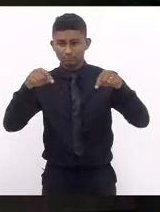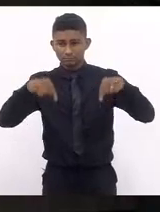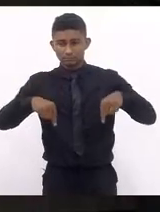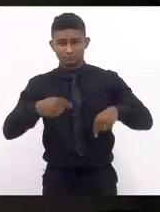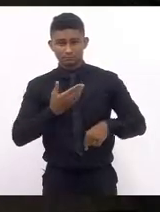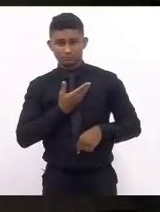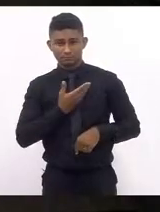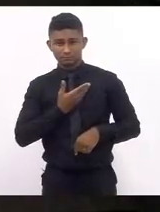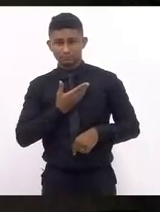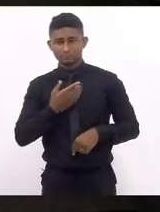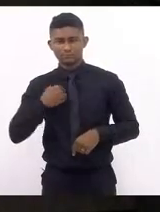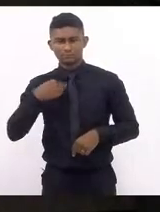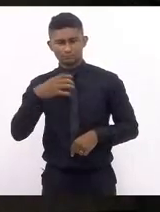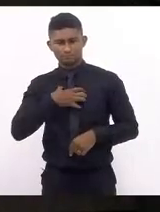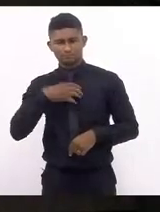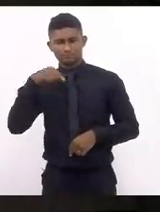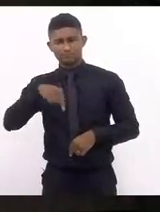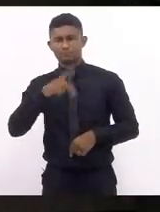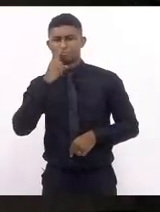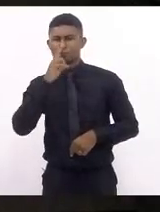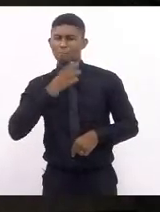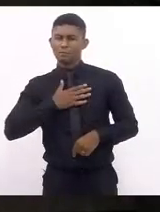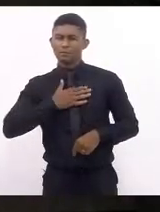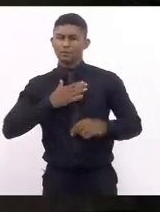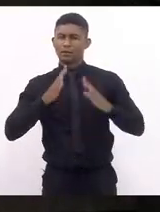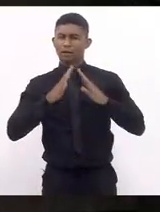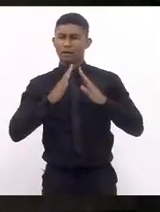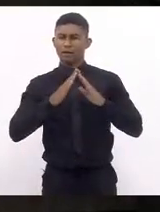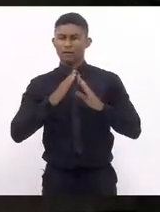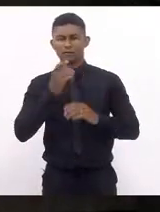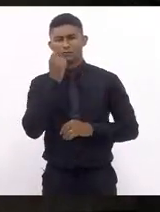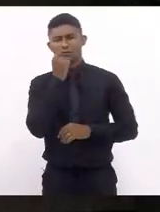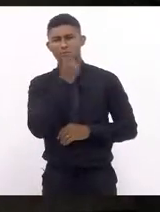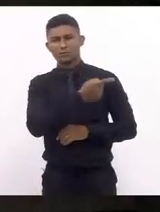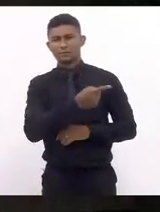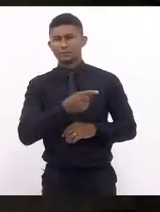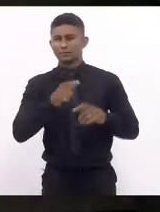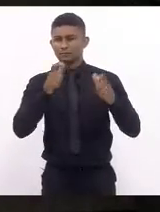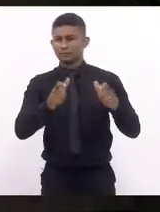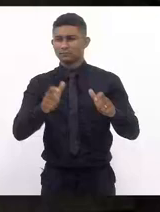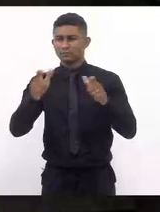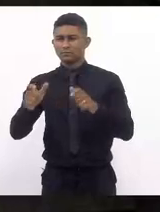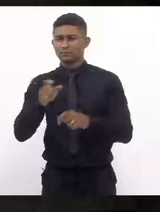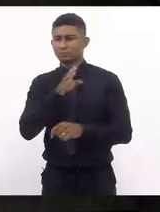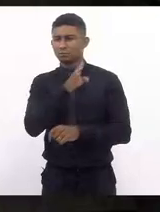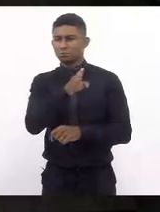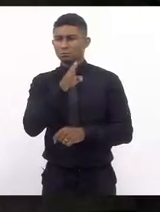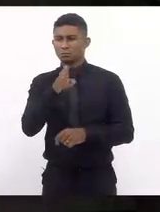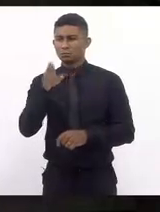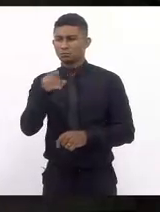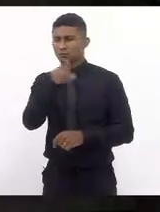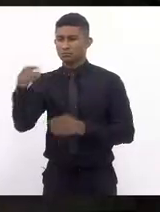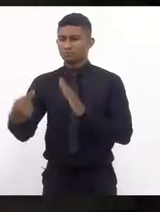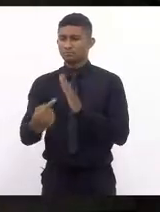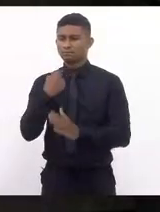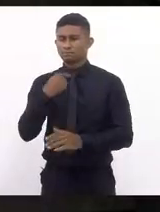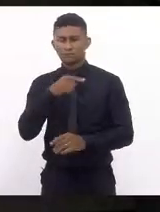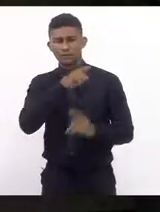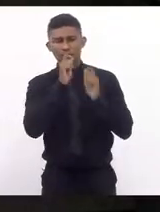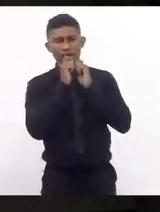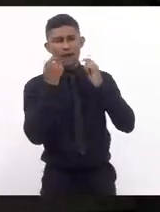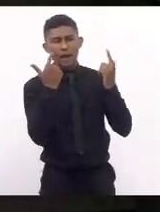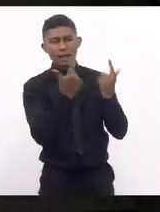todos os amigos porque aqui eu me sinto em casa é muito engraçado quando eu sempre vários lugares as pessoas perguntam a trabalhar na alerj